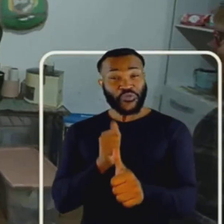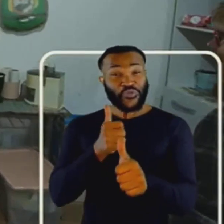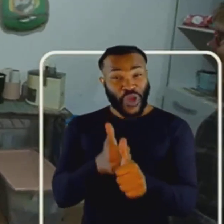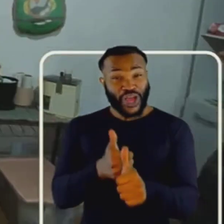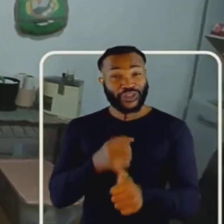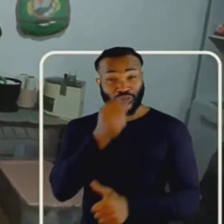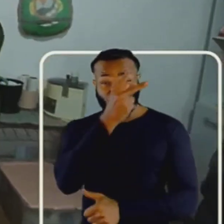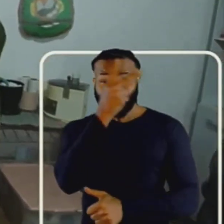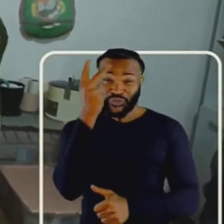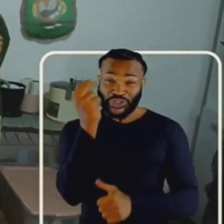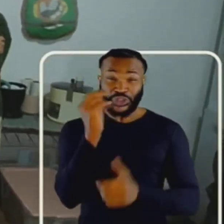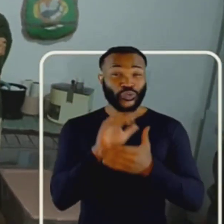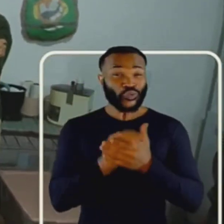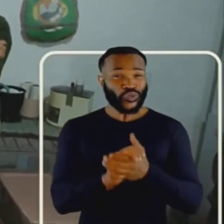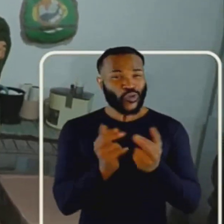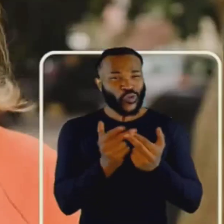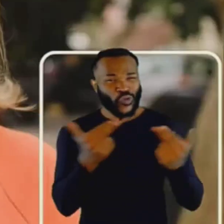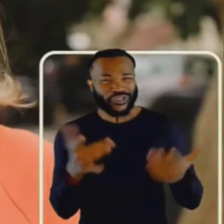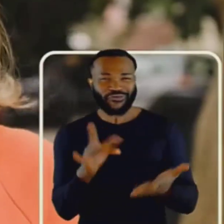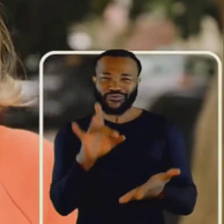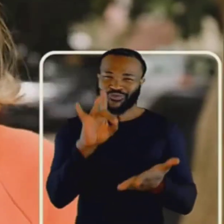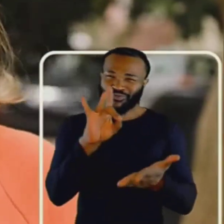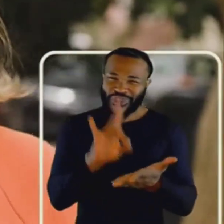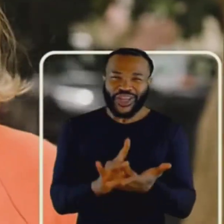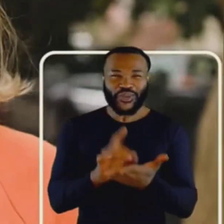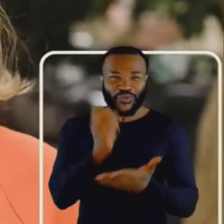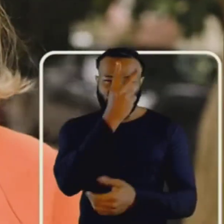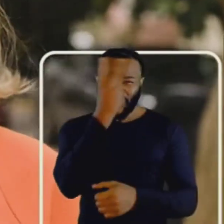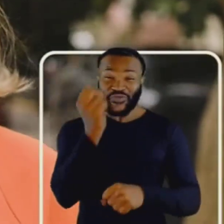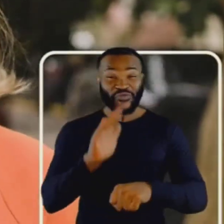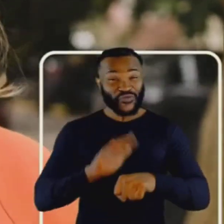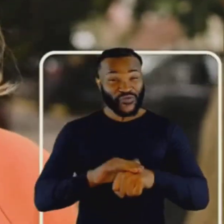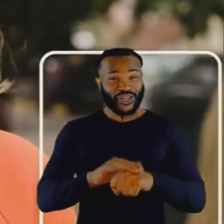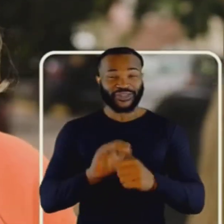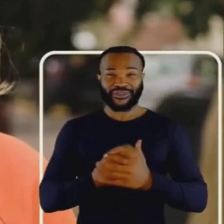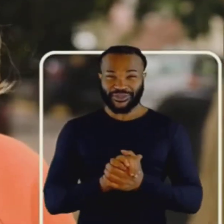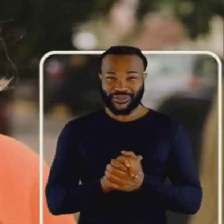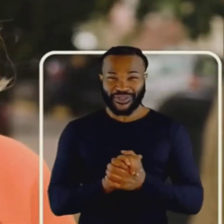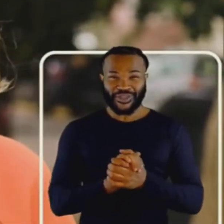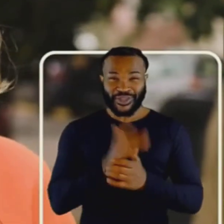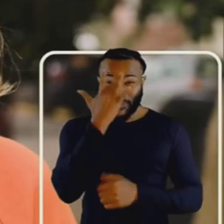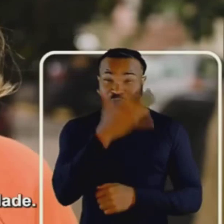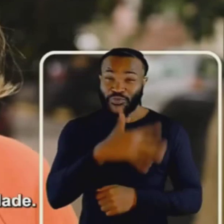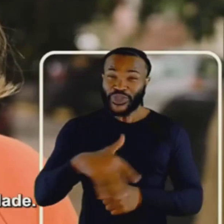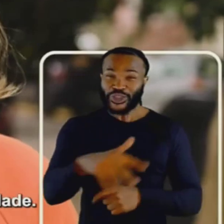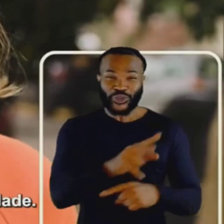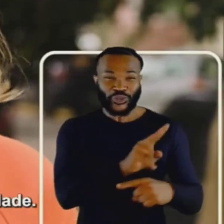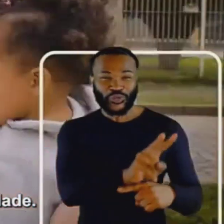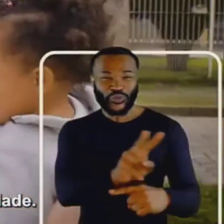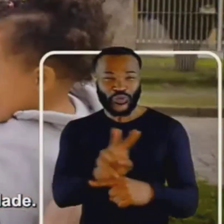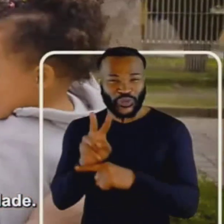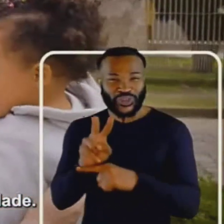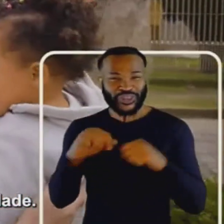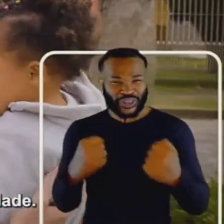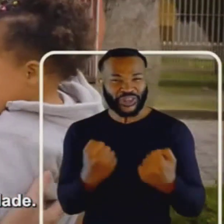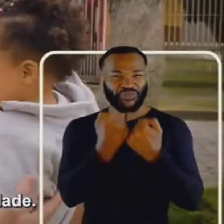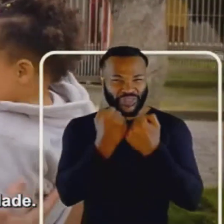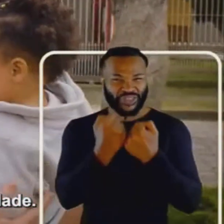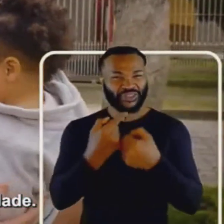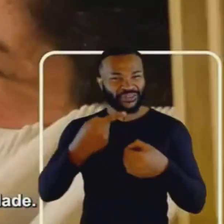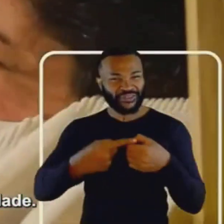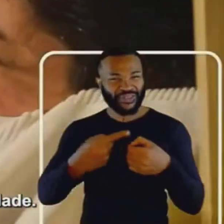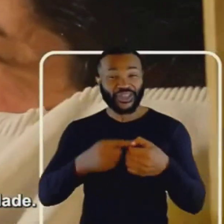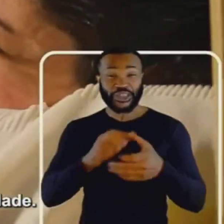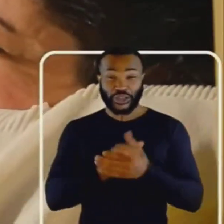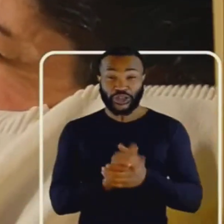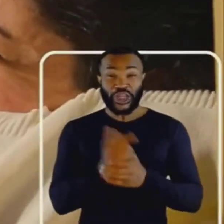ela aproxima a prefeitura daquilo que de verdade uma prefeitura tem que fazer: cuidar das pessoas,